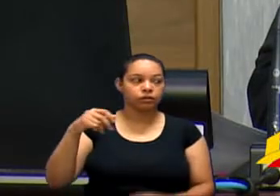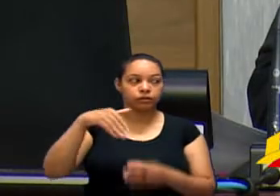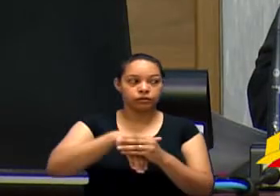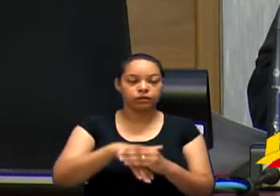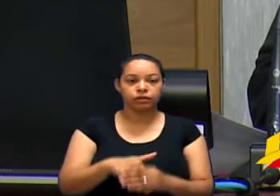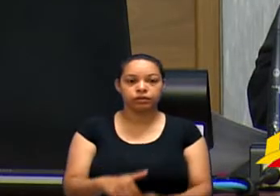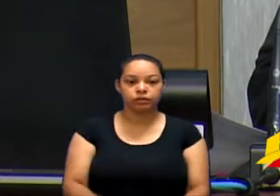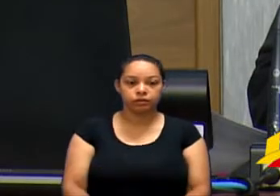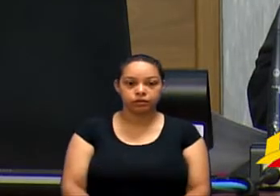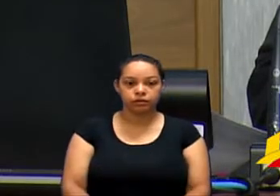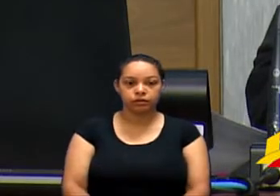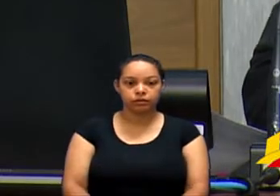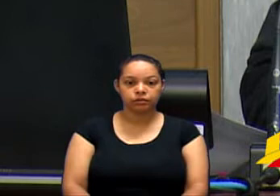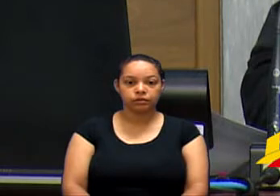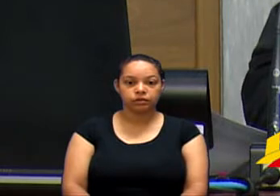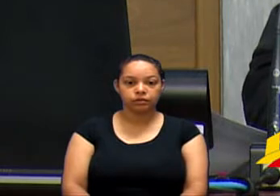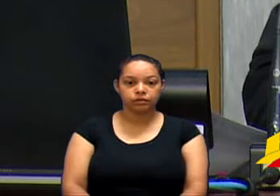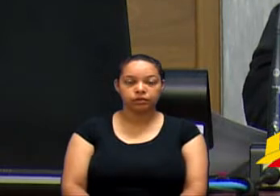Fernanda